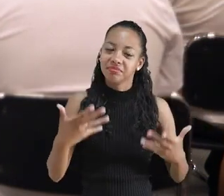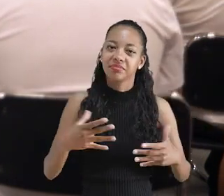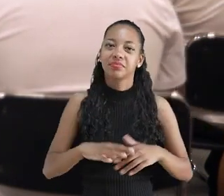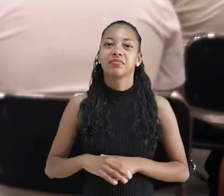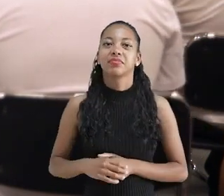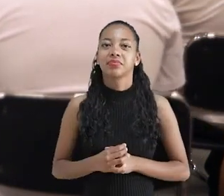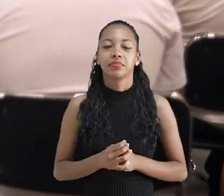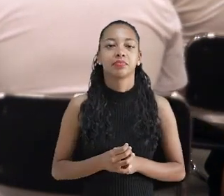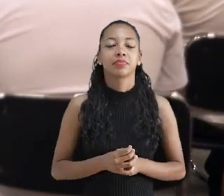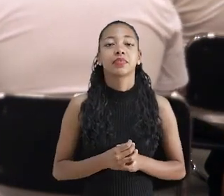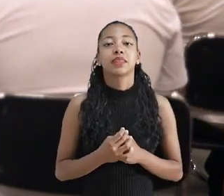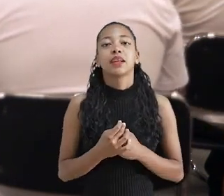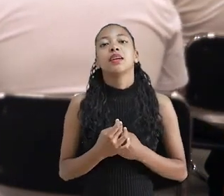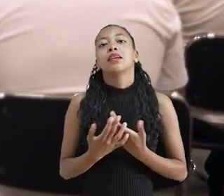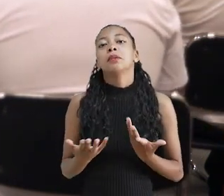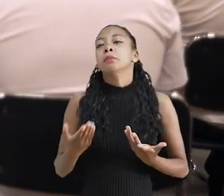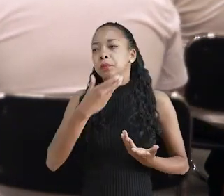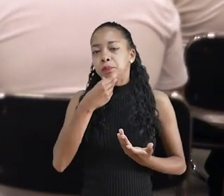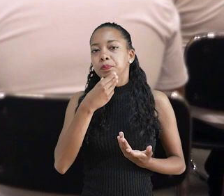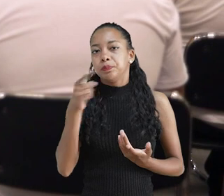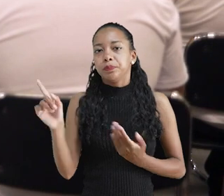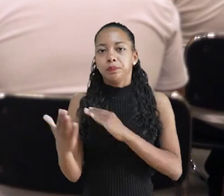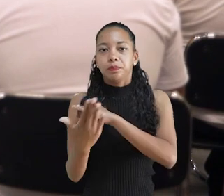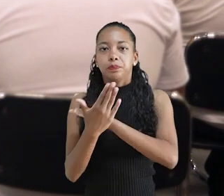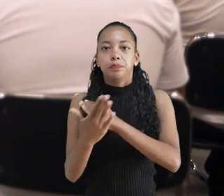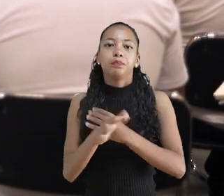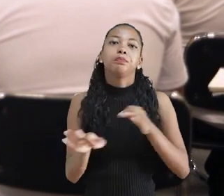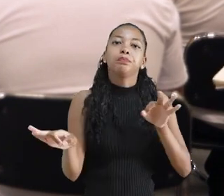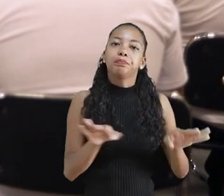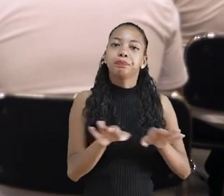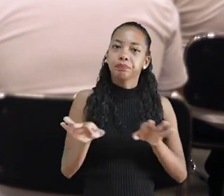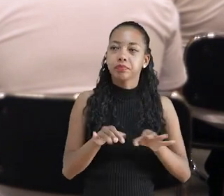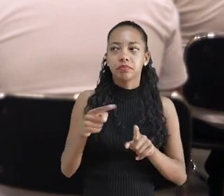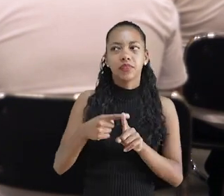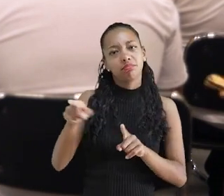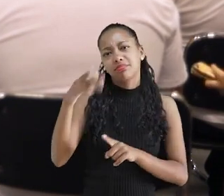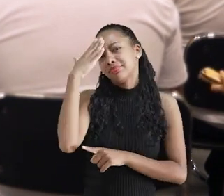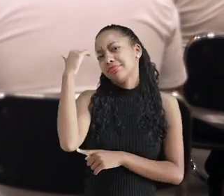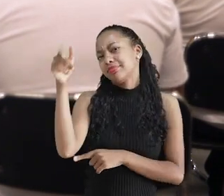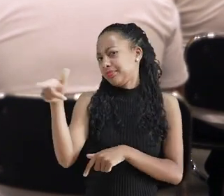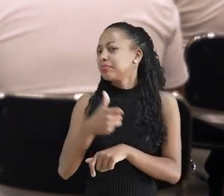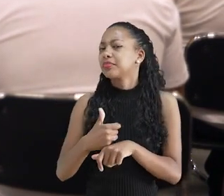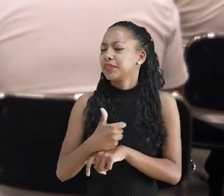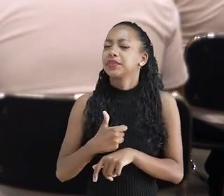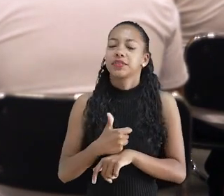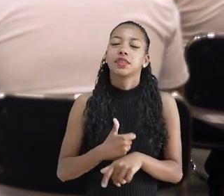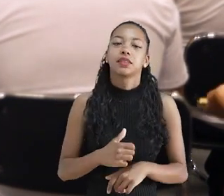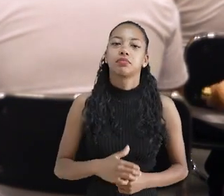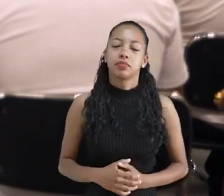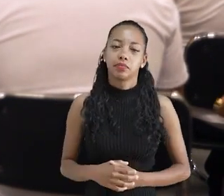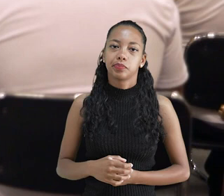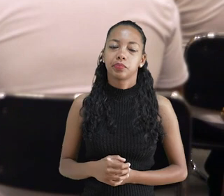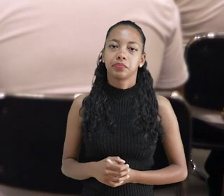muita experiência nessa área e liderou isso né a gente estava ali junto porque o cara que entende mesmo é ele e isso foi deu